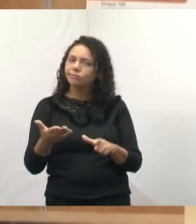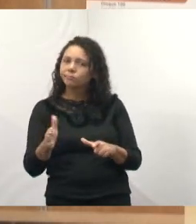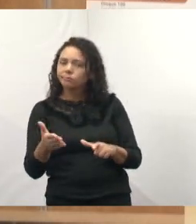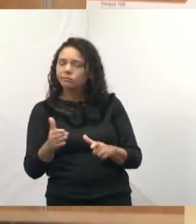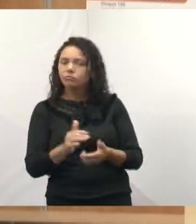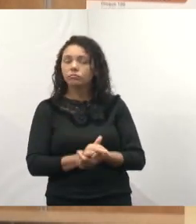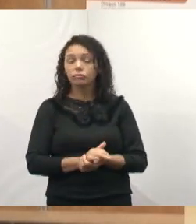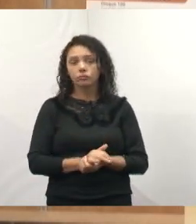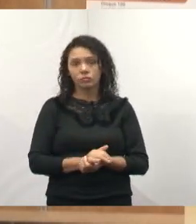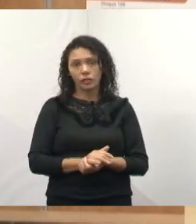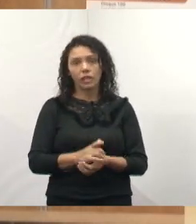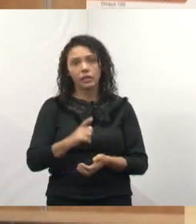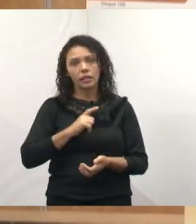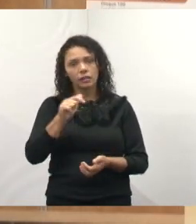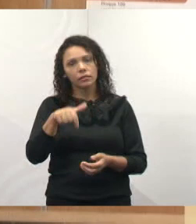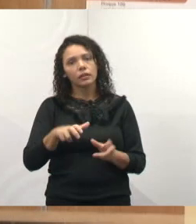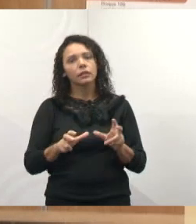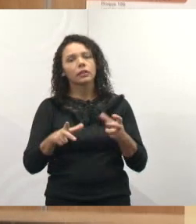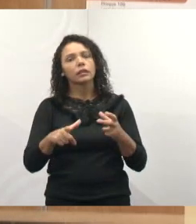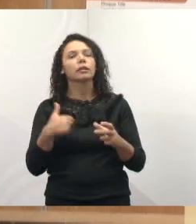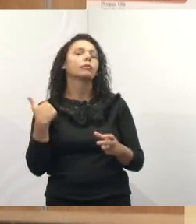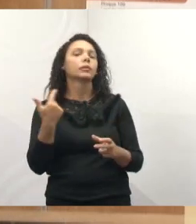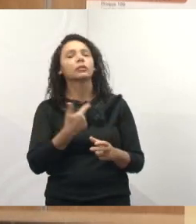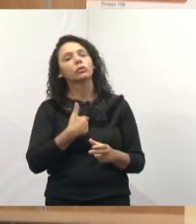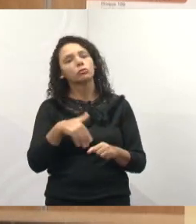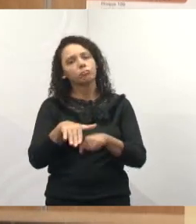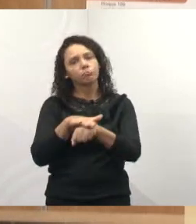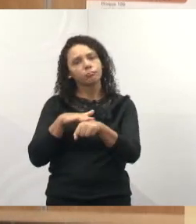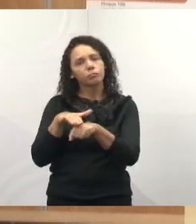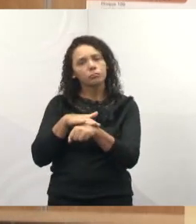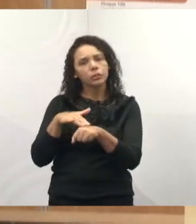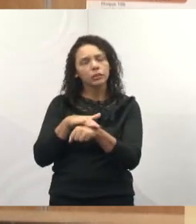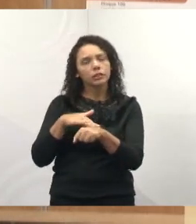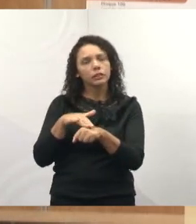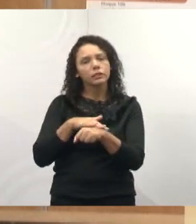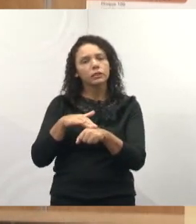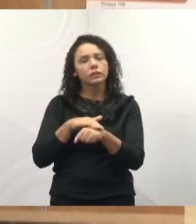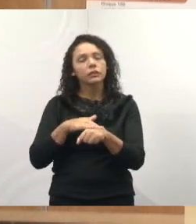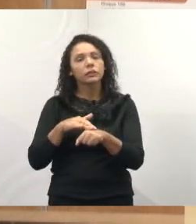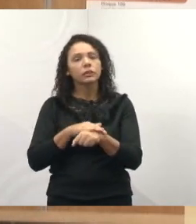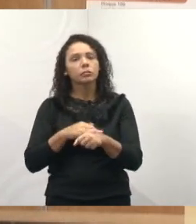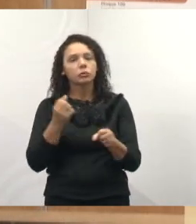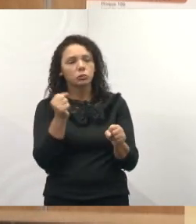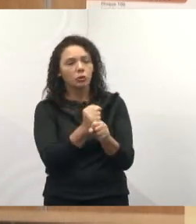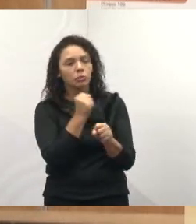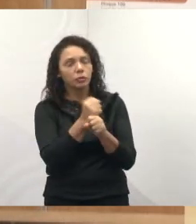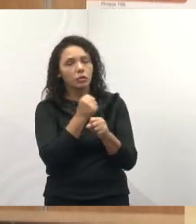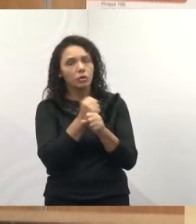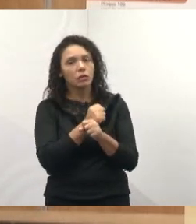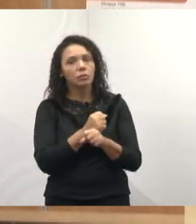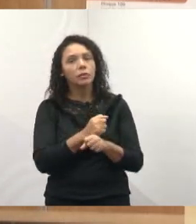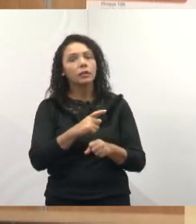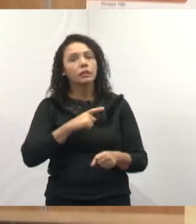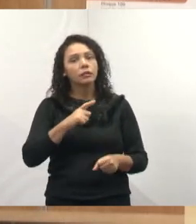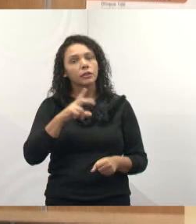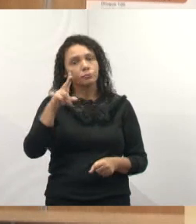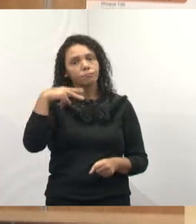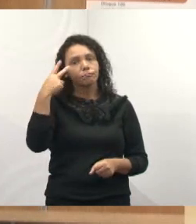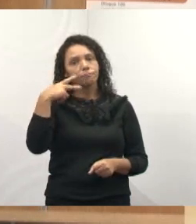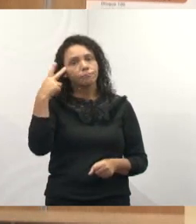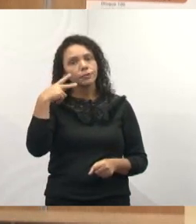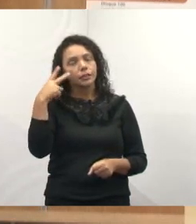casa, a gente foi discutir, né, Hernani, negócio sobre a Comissão de Obras, e tinha vereador que era relator da Comissão de Obras e